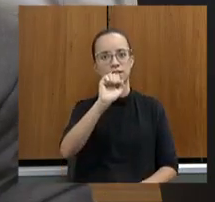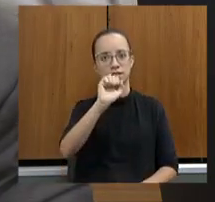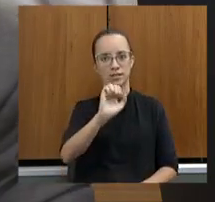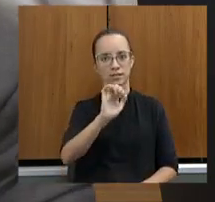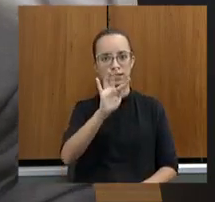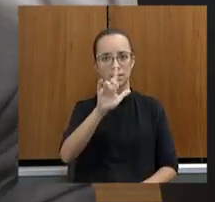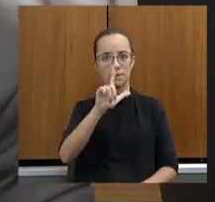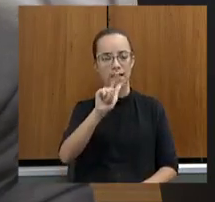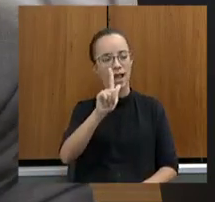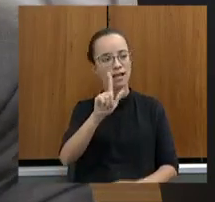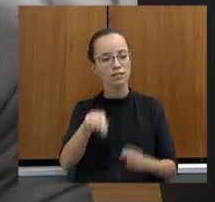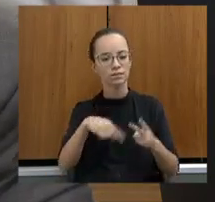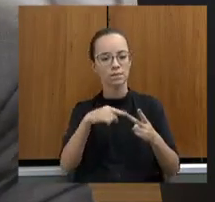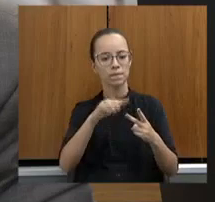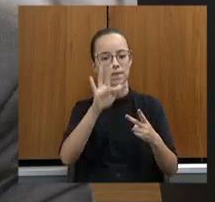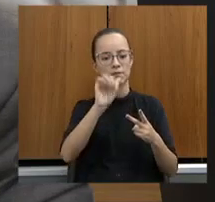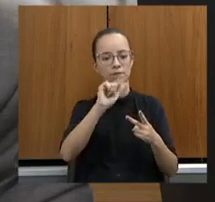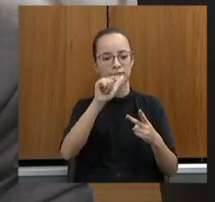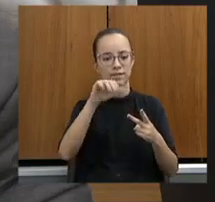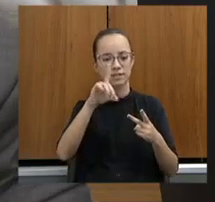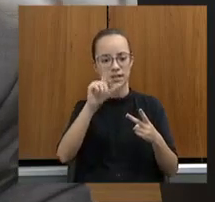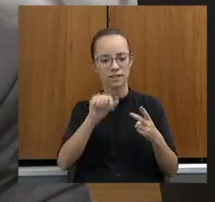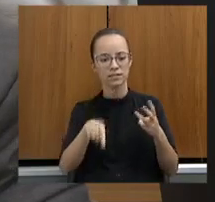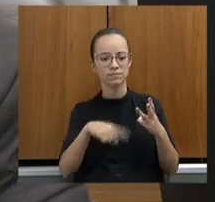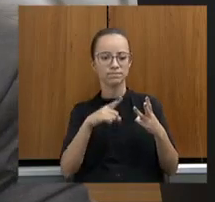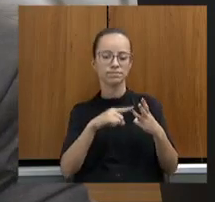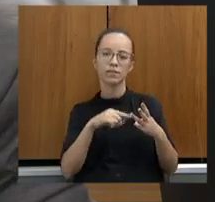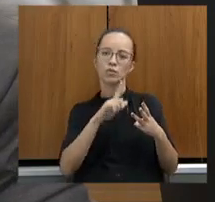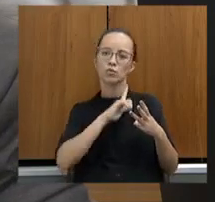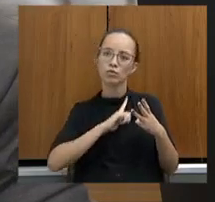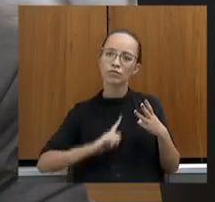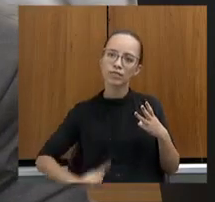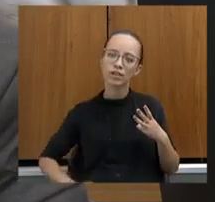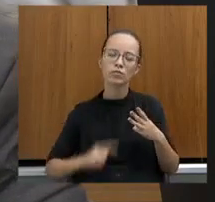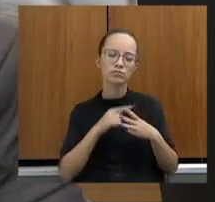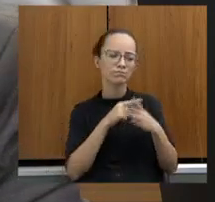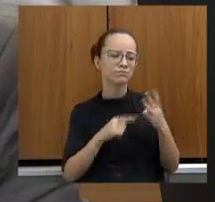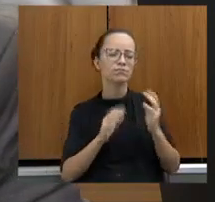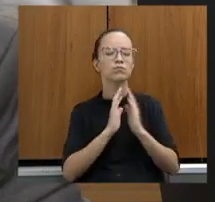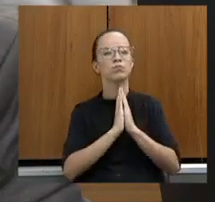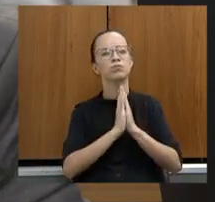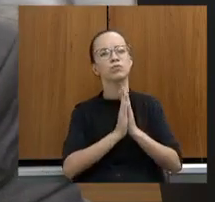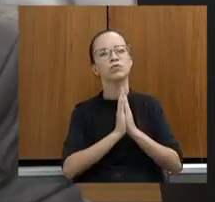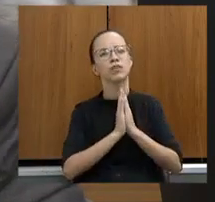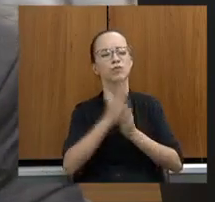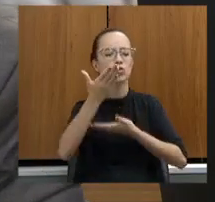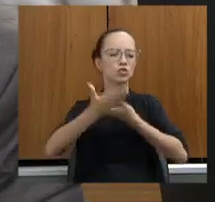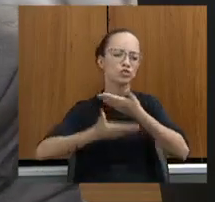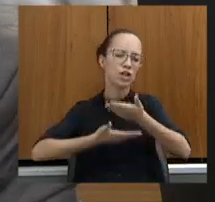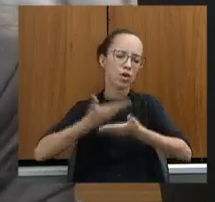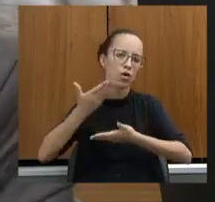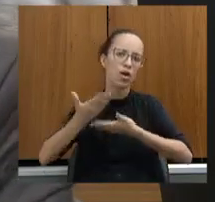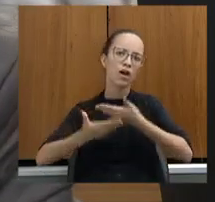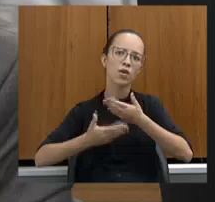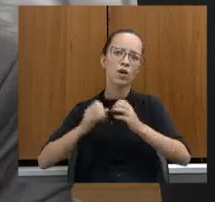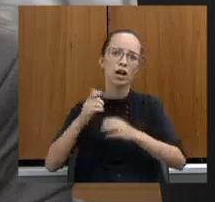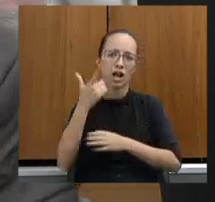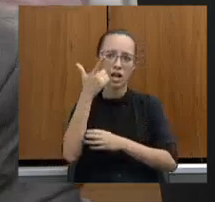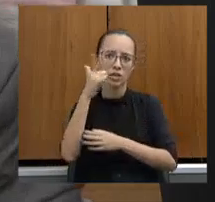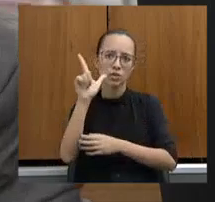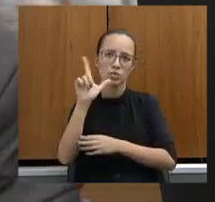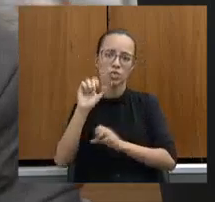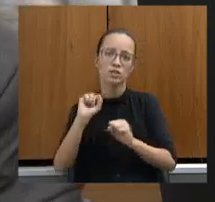fazenda do secretário de governo faça um planejamento agora com as outras forças da PM já foi feito